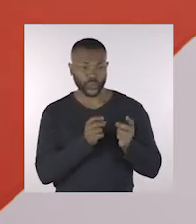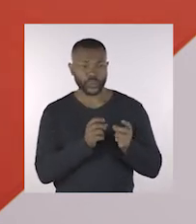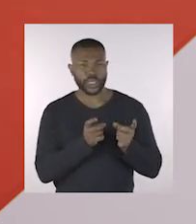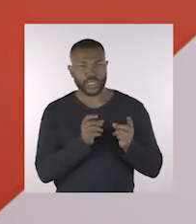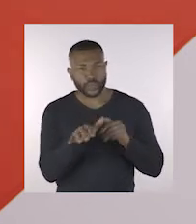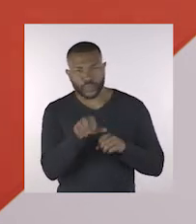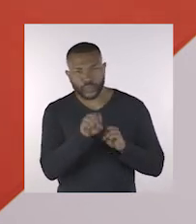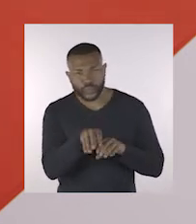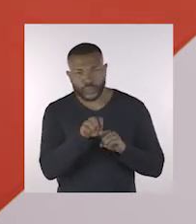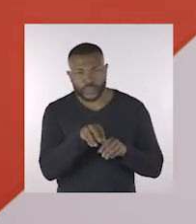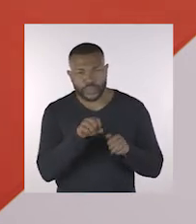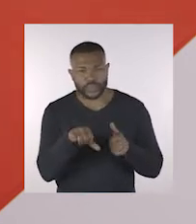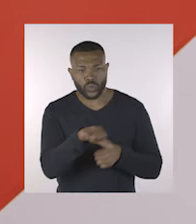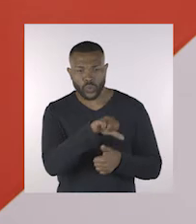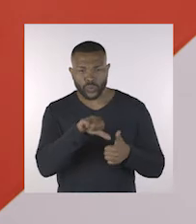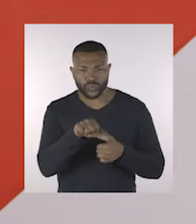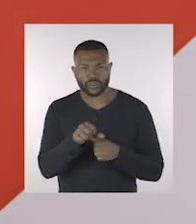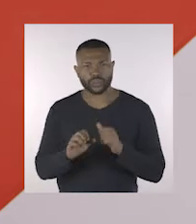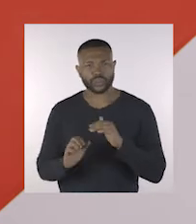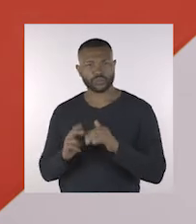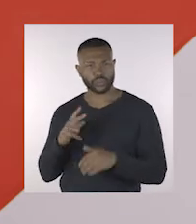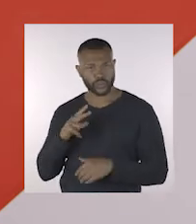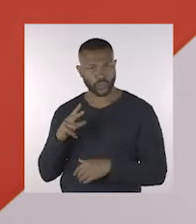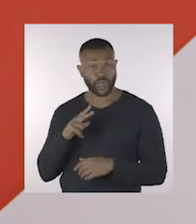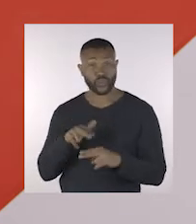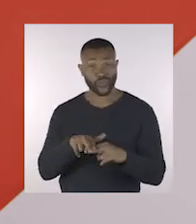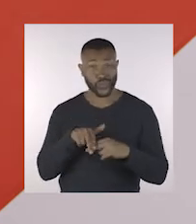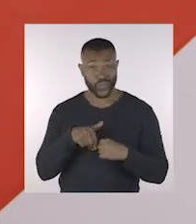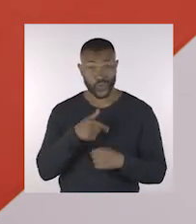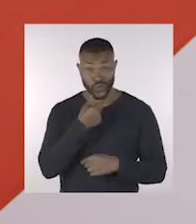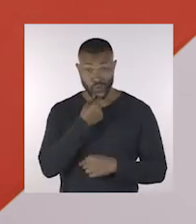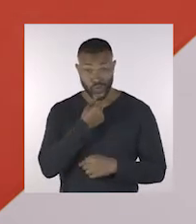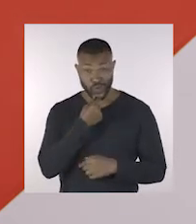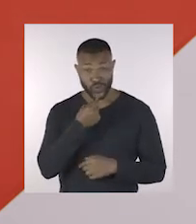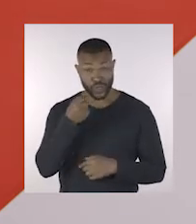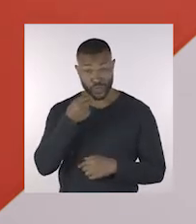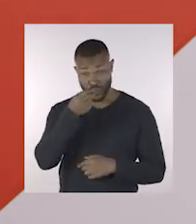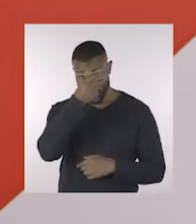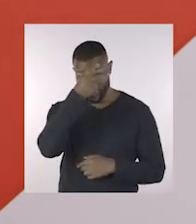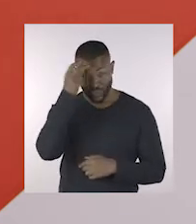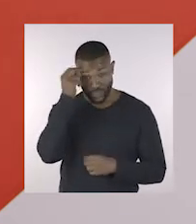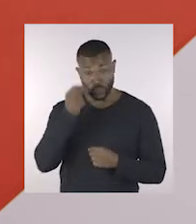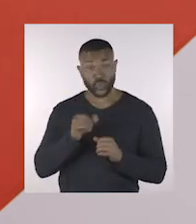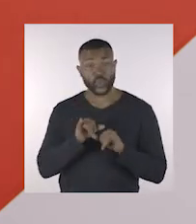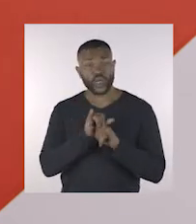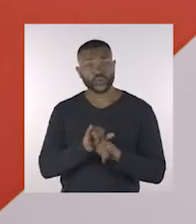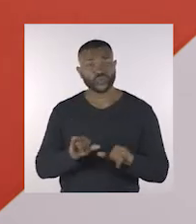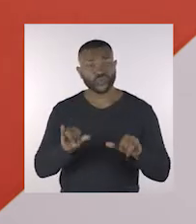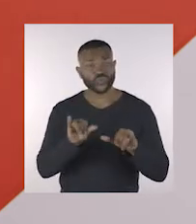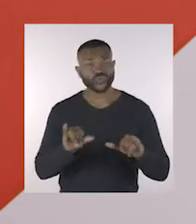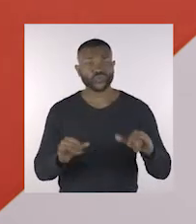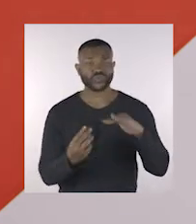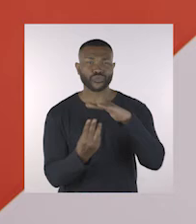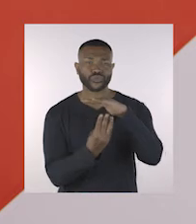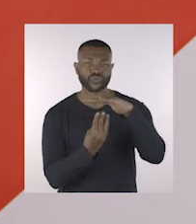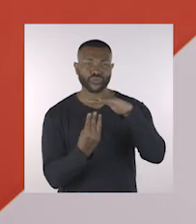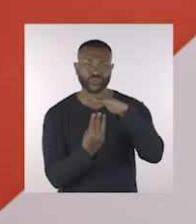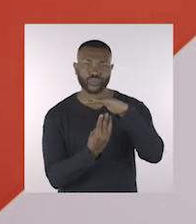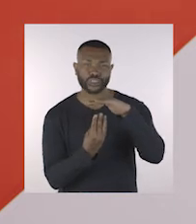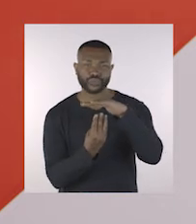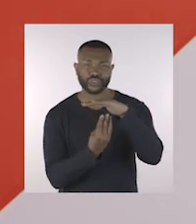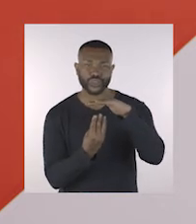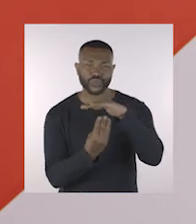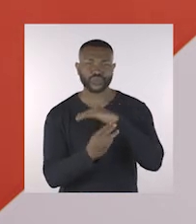da educação eu falo isso porque o prefeito anunciou a terceirização dos céus para